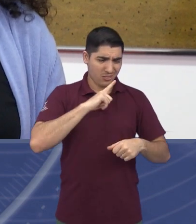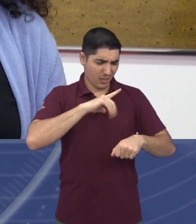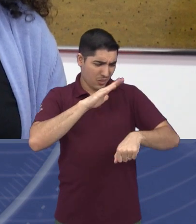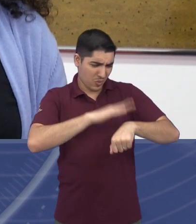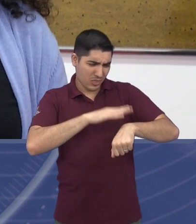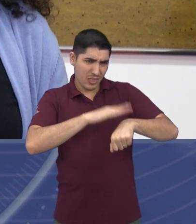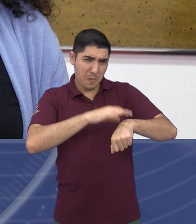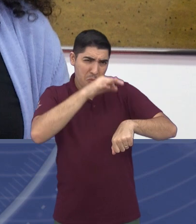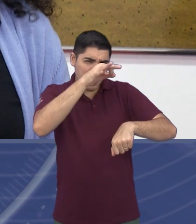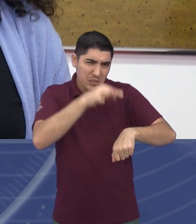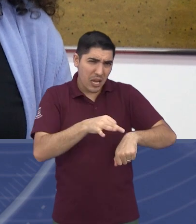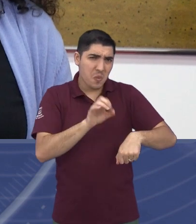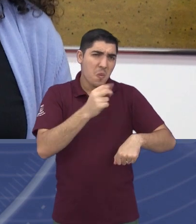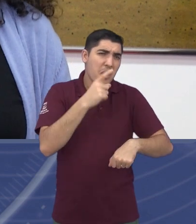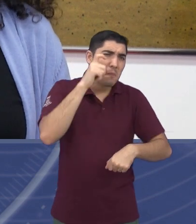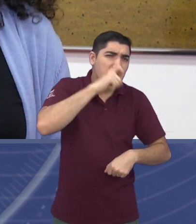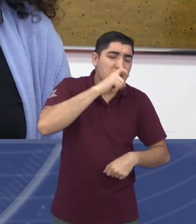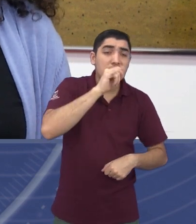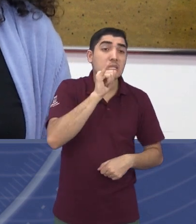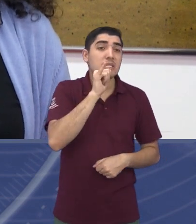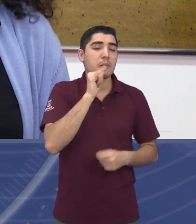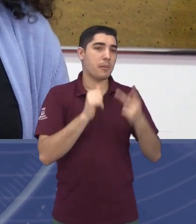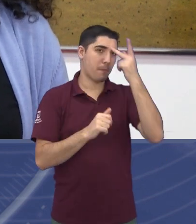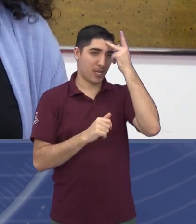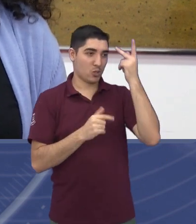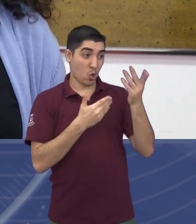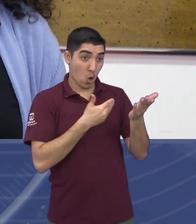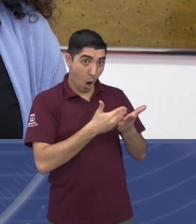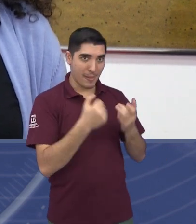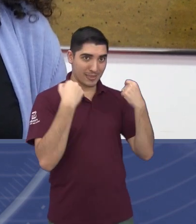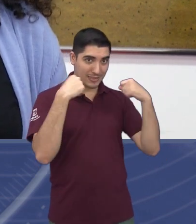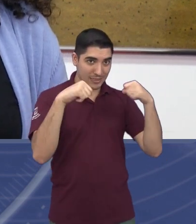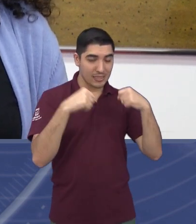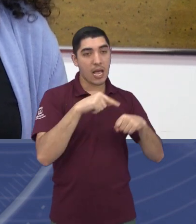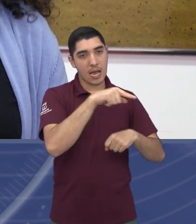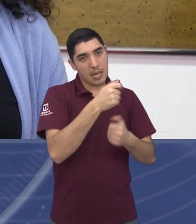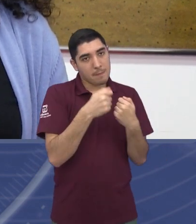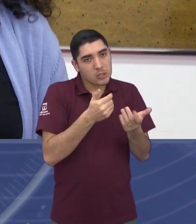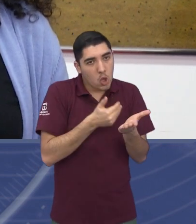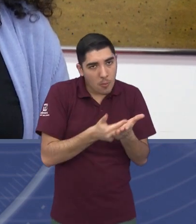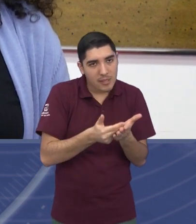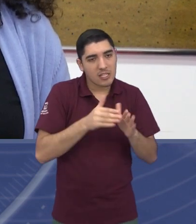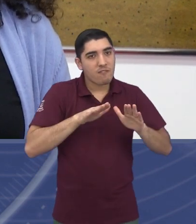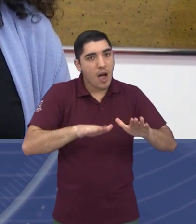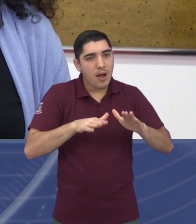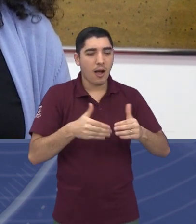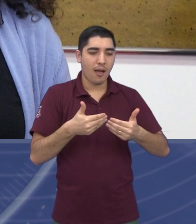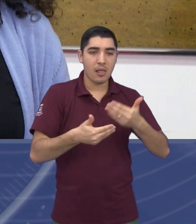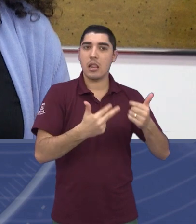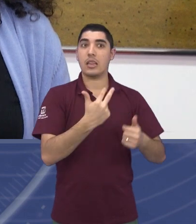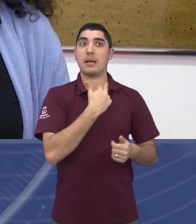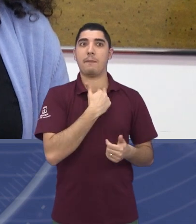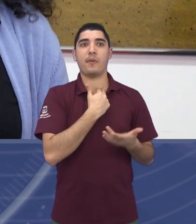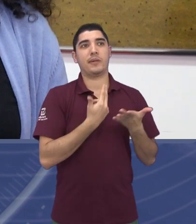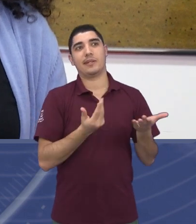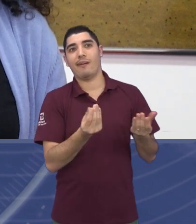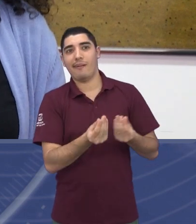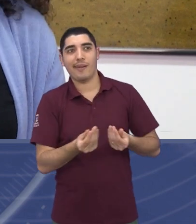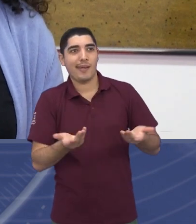é mito? Porque todo mundo que começa uma atividade física precisa começar devagar, né? Não vai